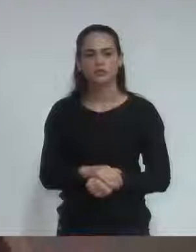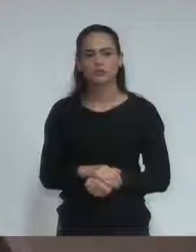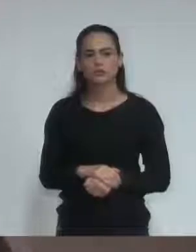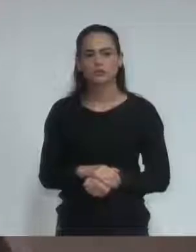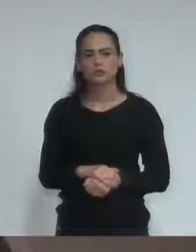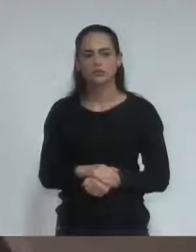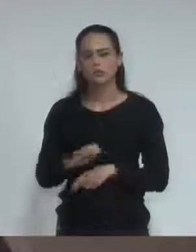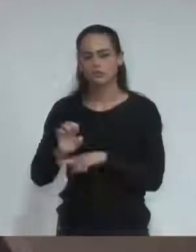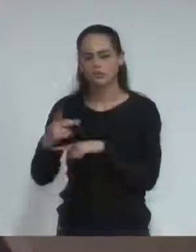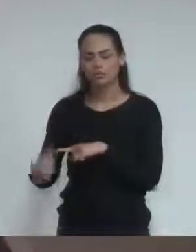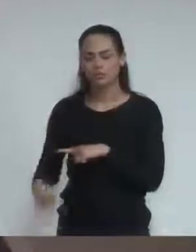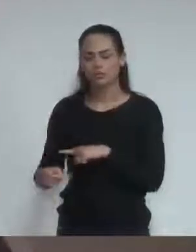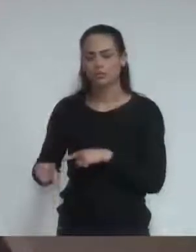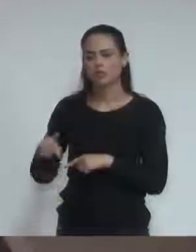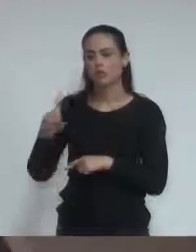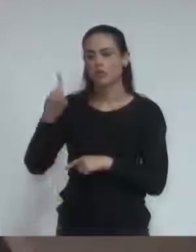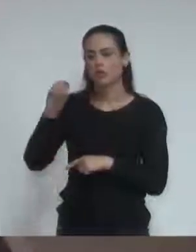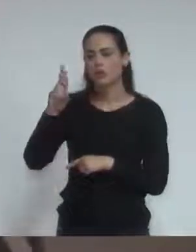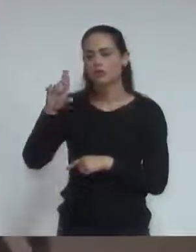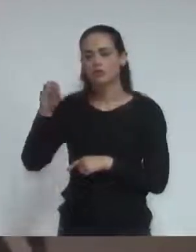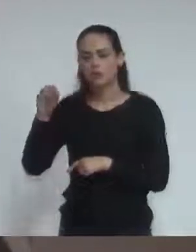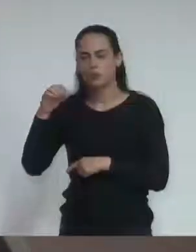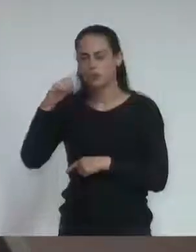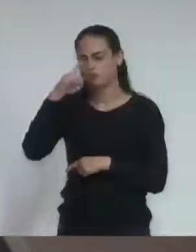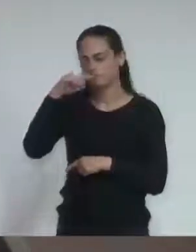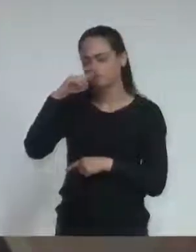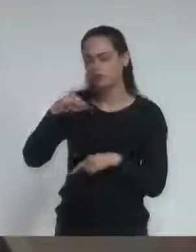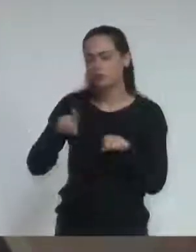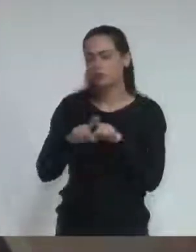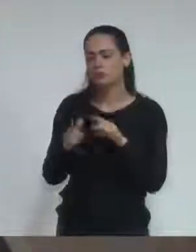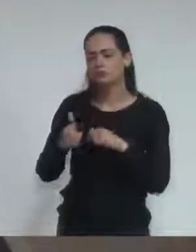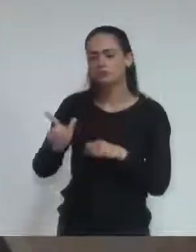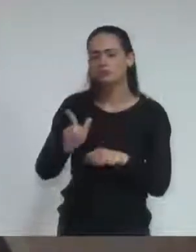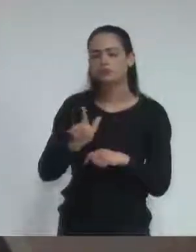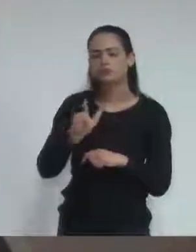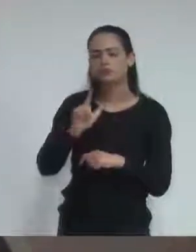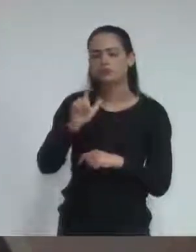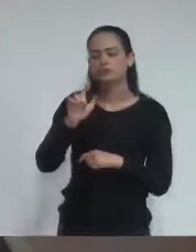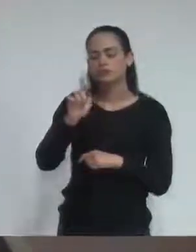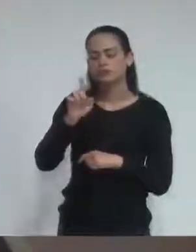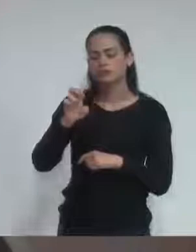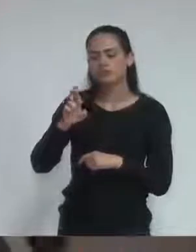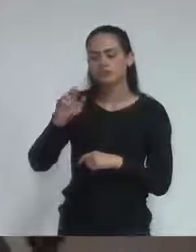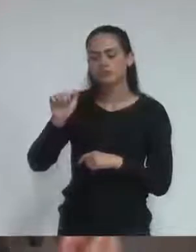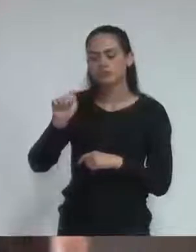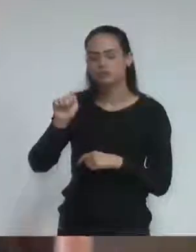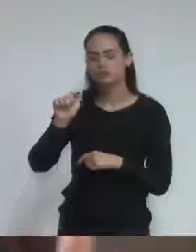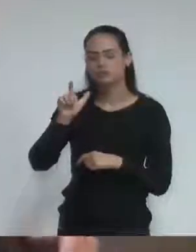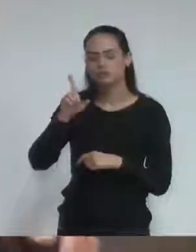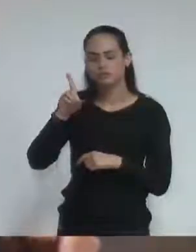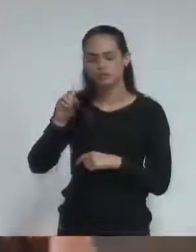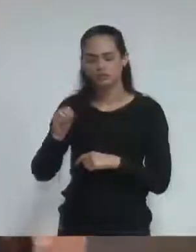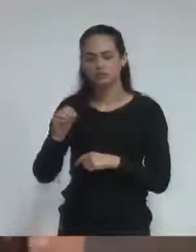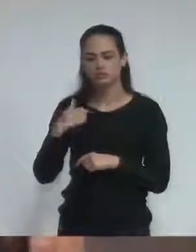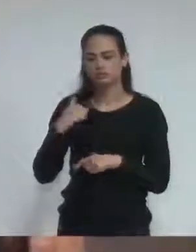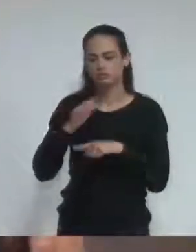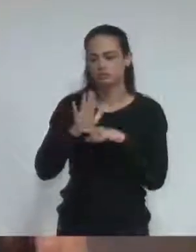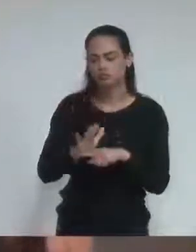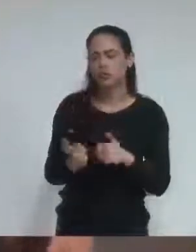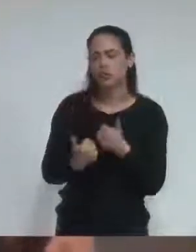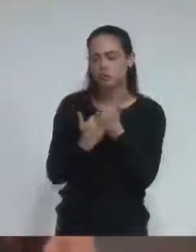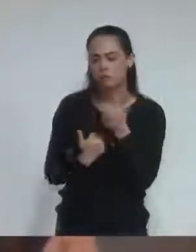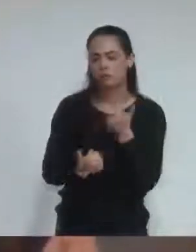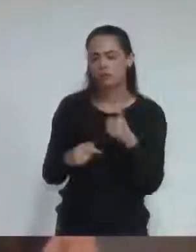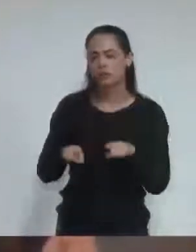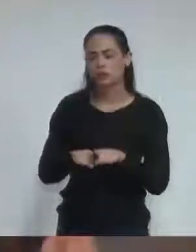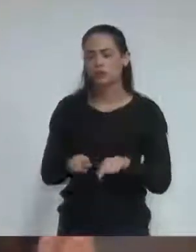para presidente, Geraldo Alckmin. Não que eu acho que sejam o ideal, que sejam perfeitos. Não são candidatos os meus